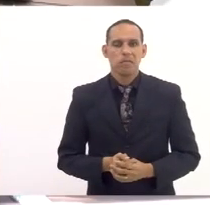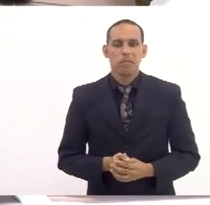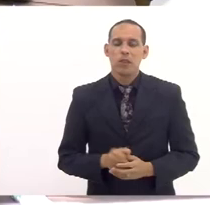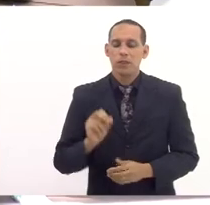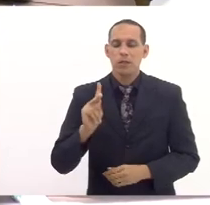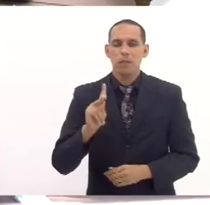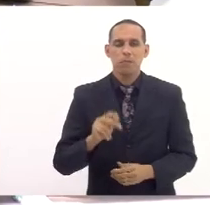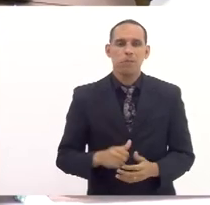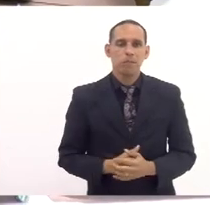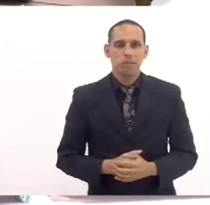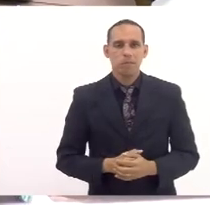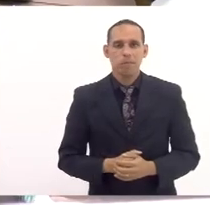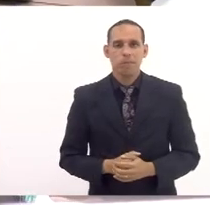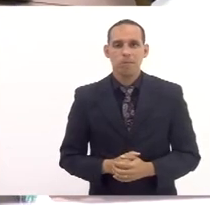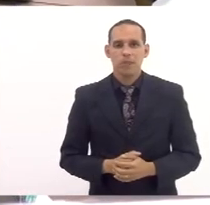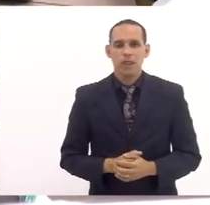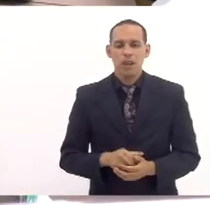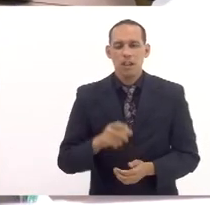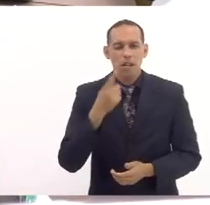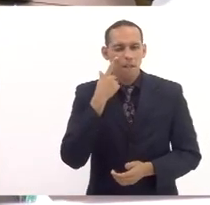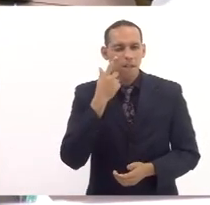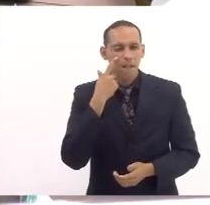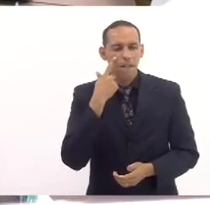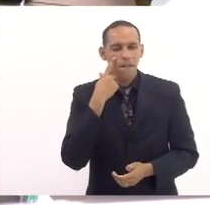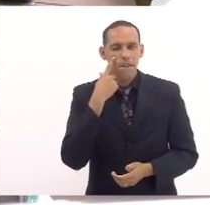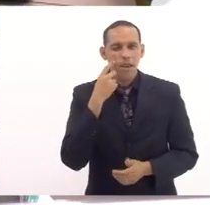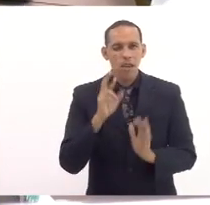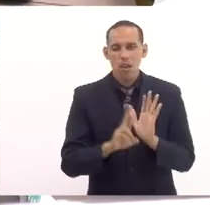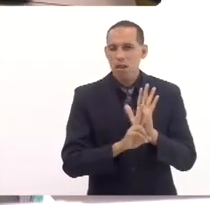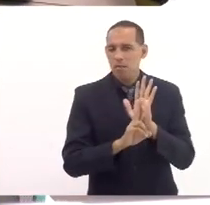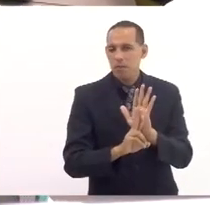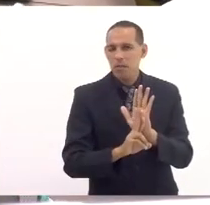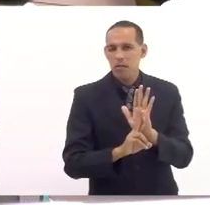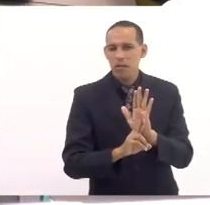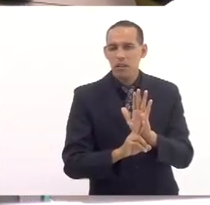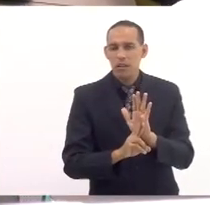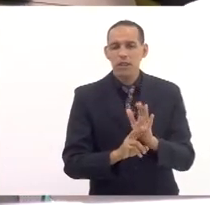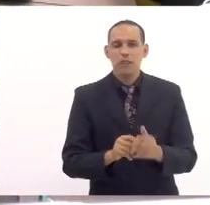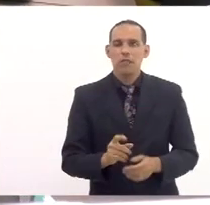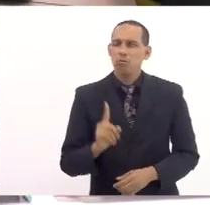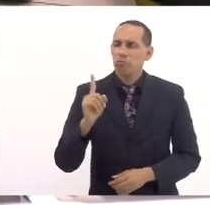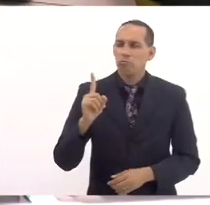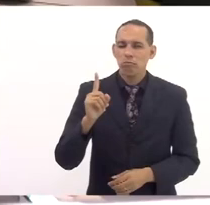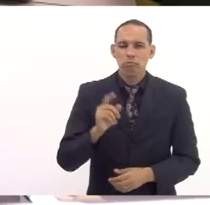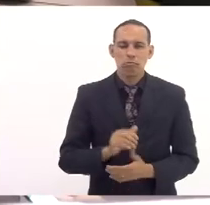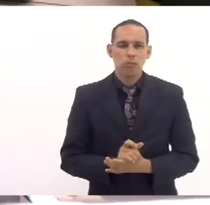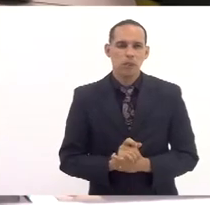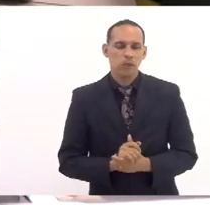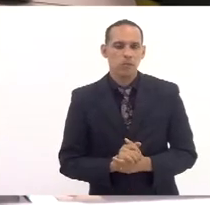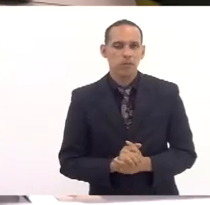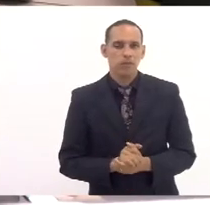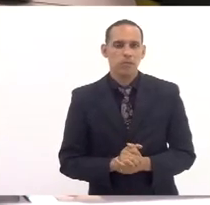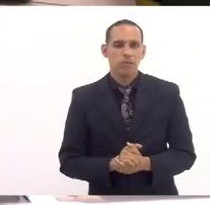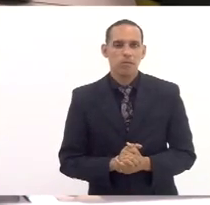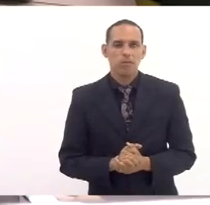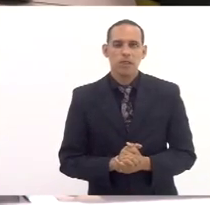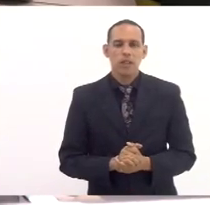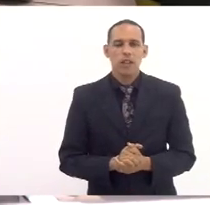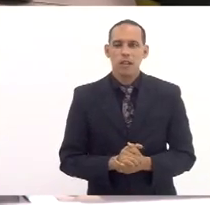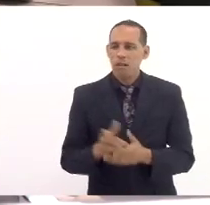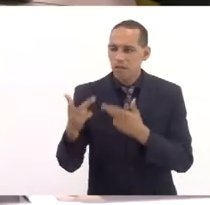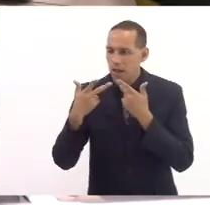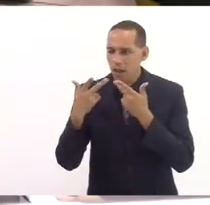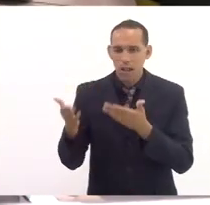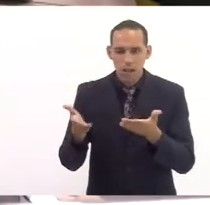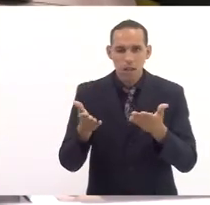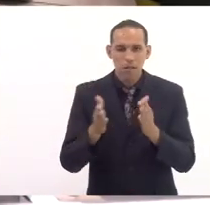Ok. Tá bom? Eu vou ouvir aqui o representante da... Chame esse senhor, por gentileza, esqueci o nome dele. Usado a palavra, por favor,